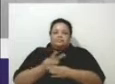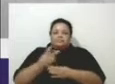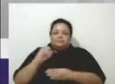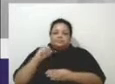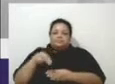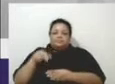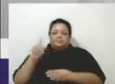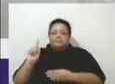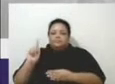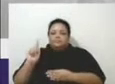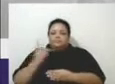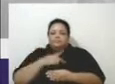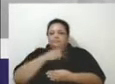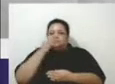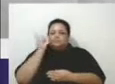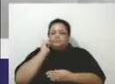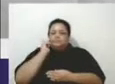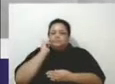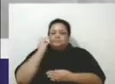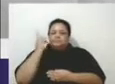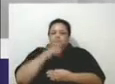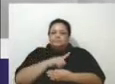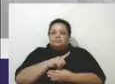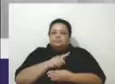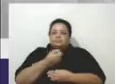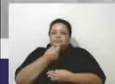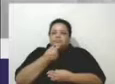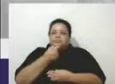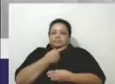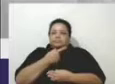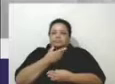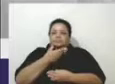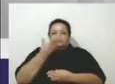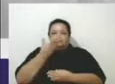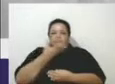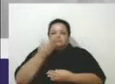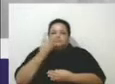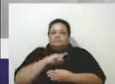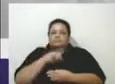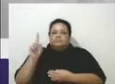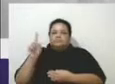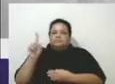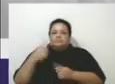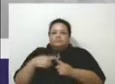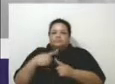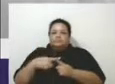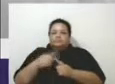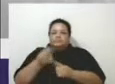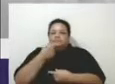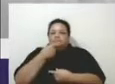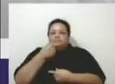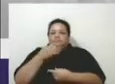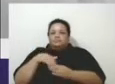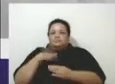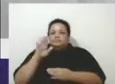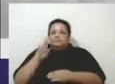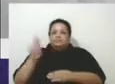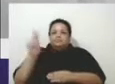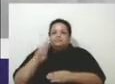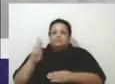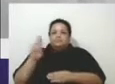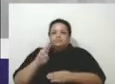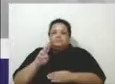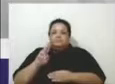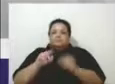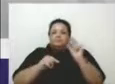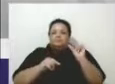as pessoas para tentar conseguir Esses medicamentos não é fácil porque os medicamentos mais utilizados são os que menos são doados